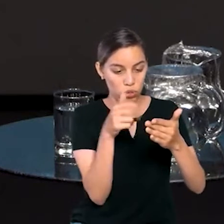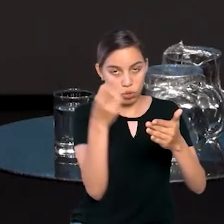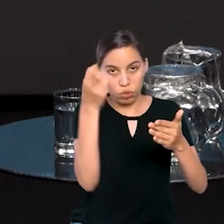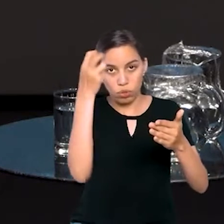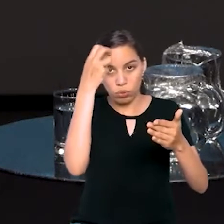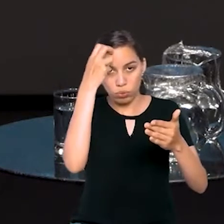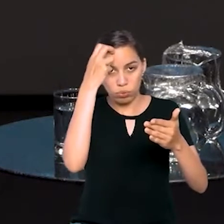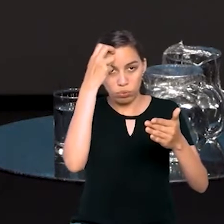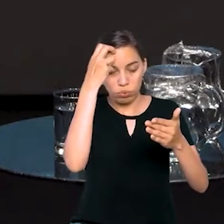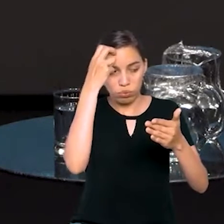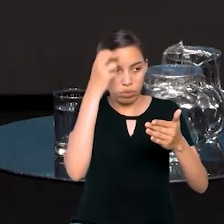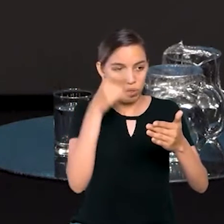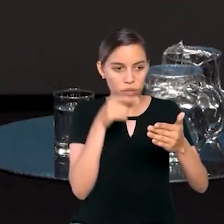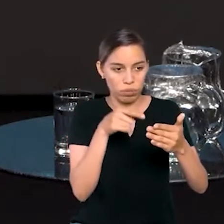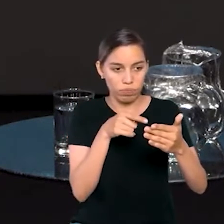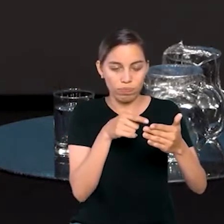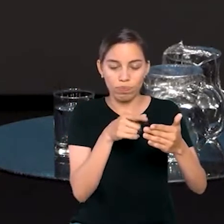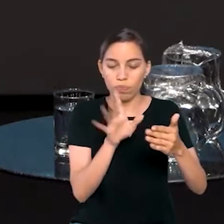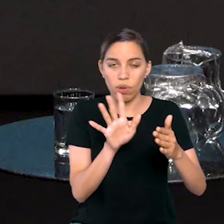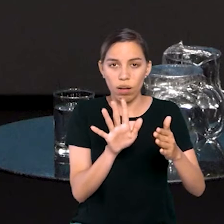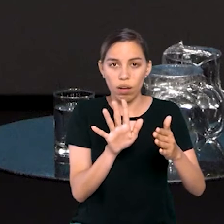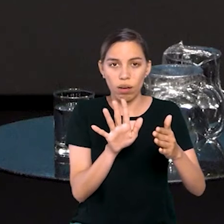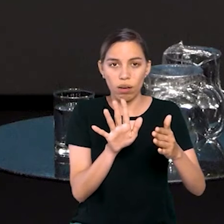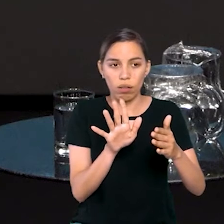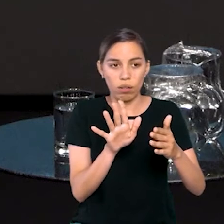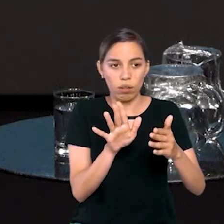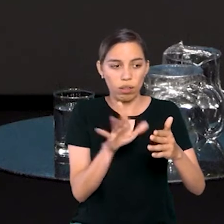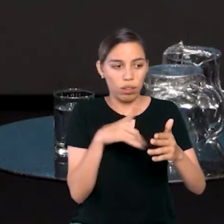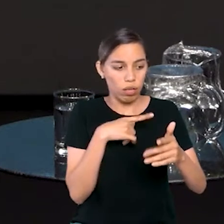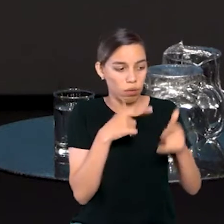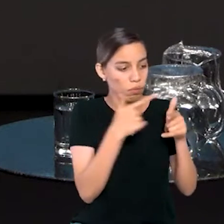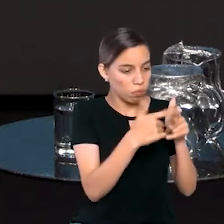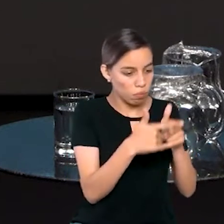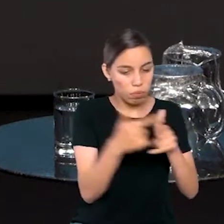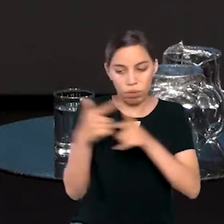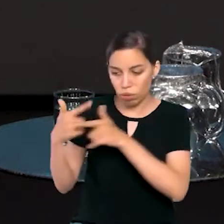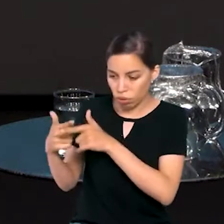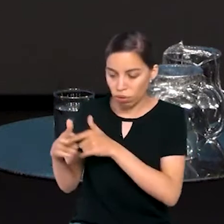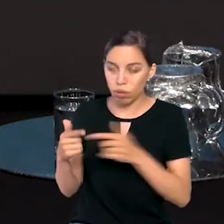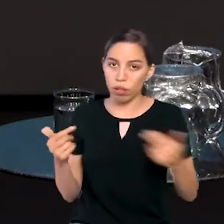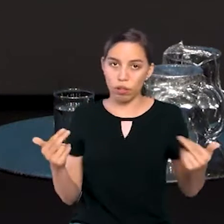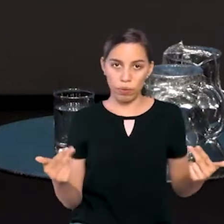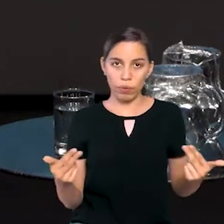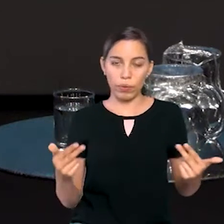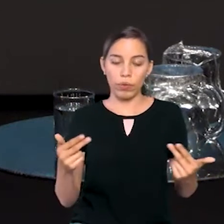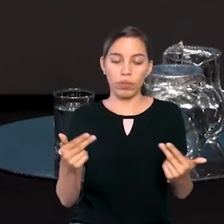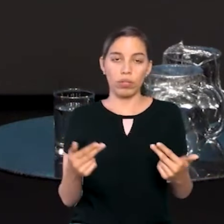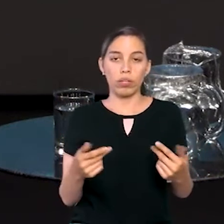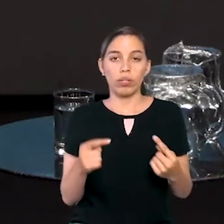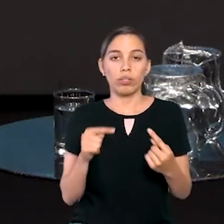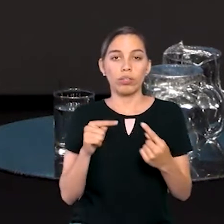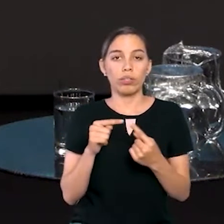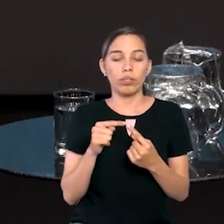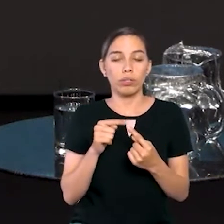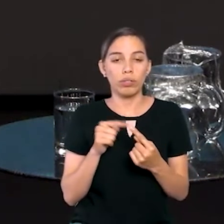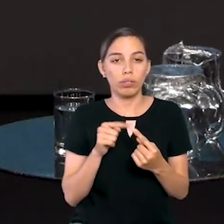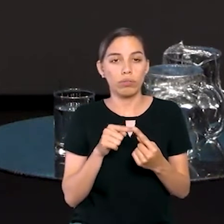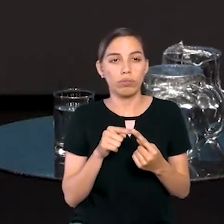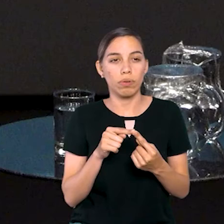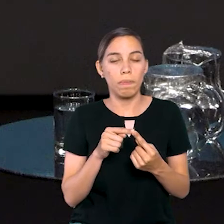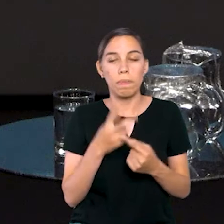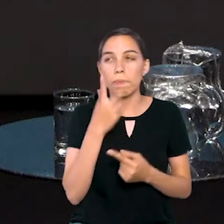afeta a todos, né? E parece também que tornou-se quase que